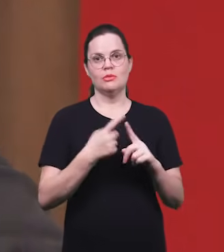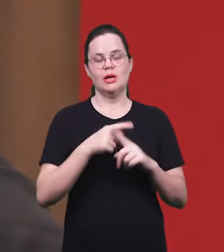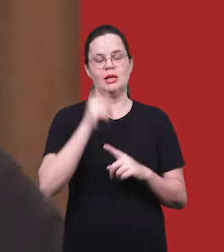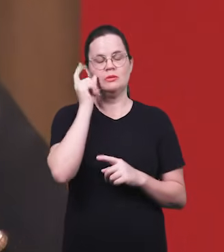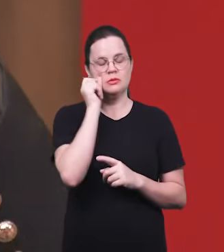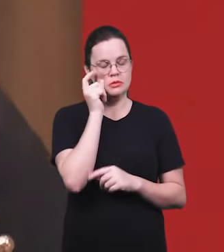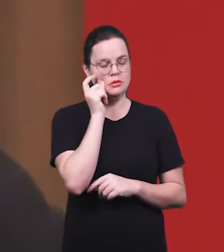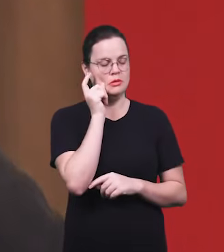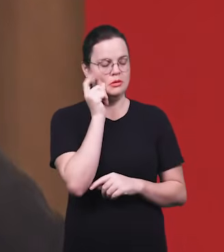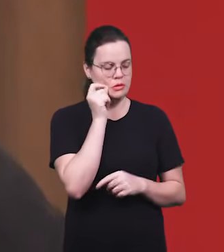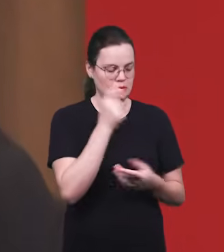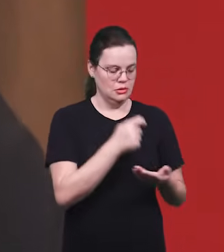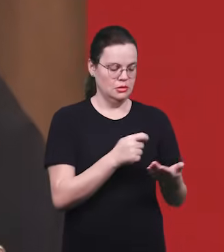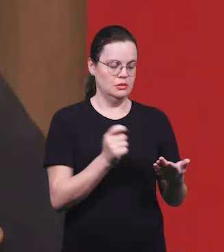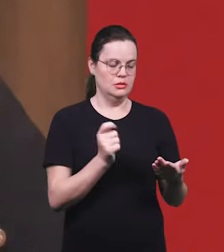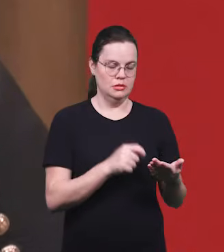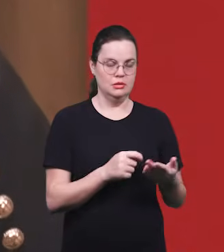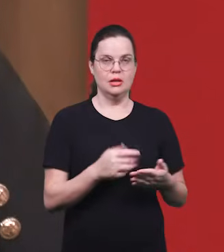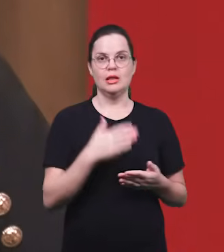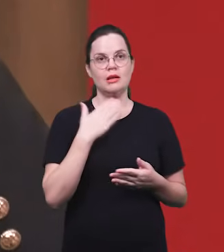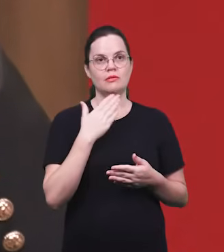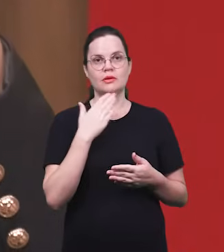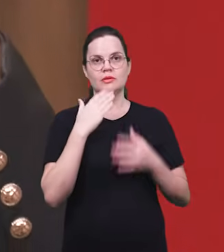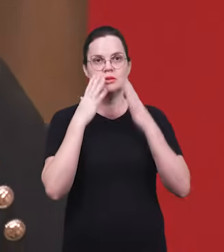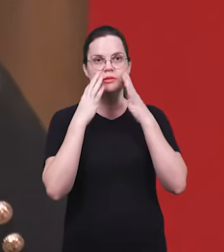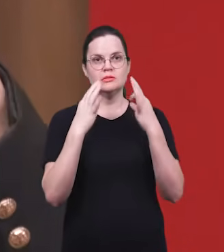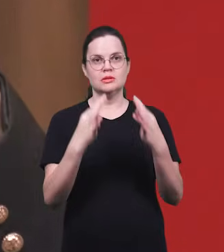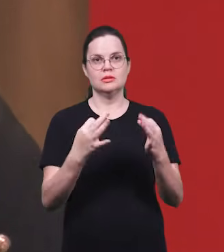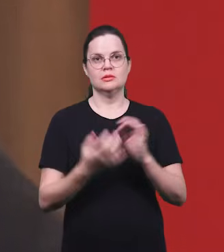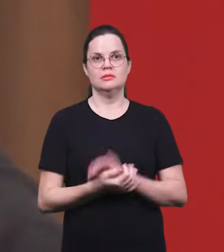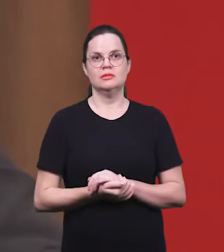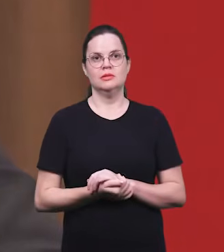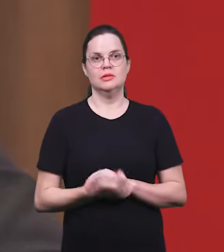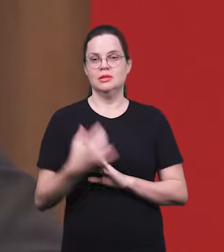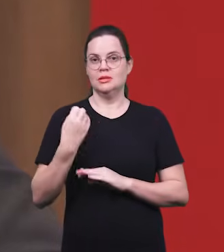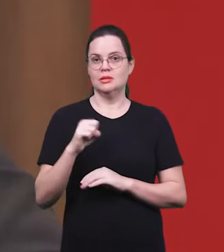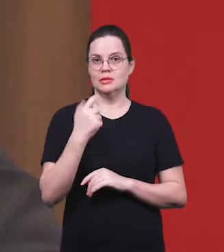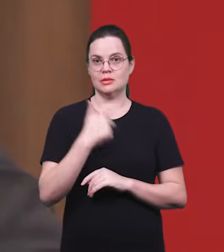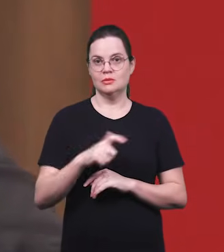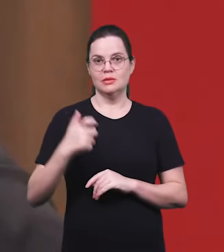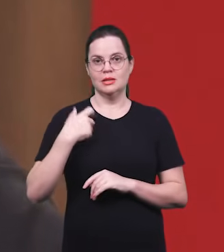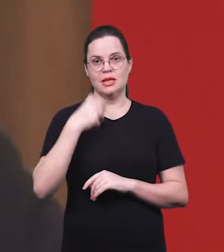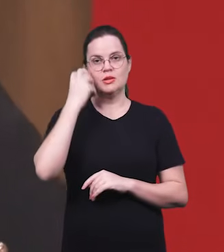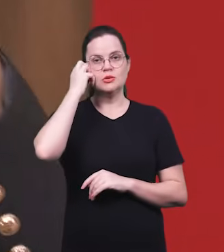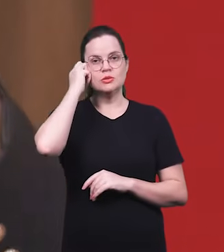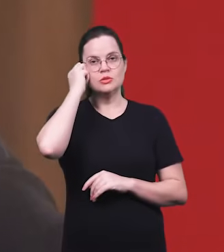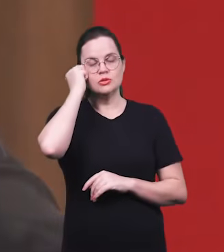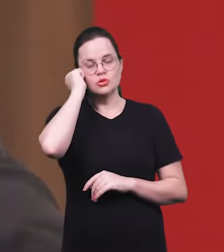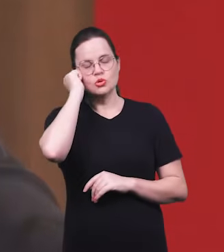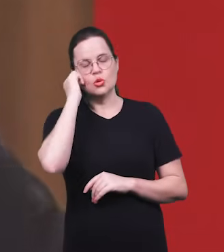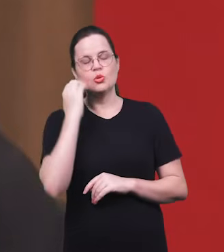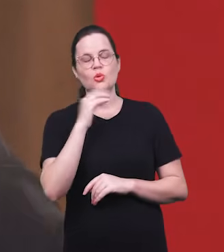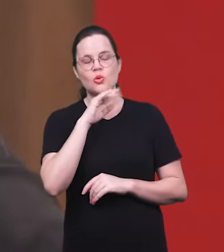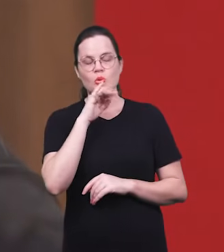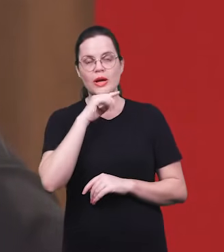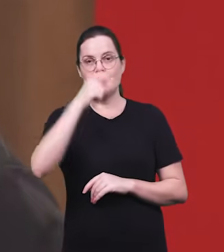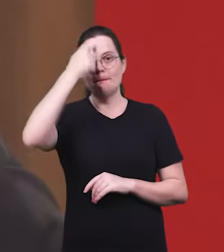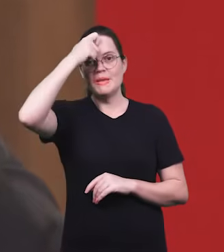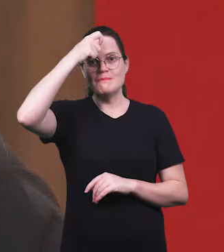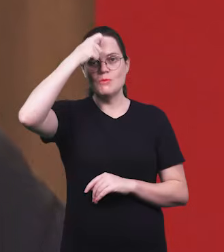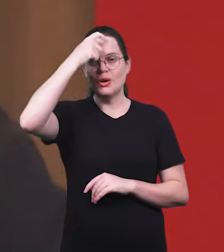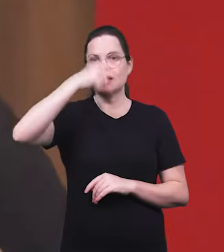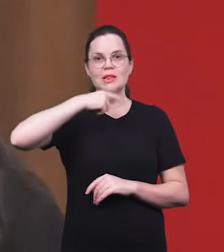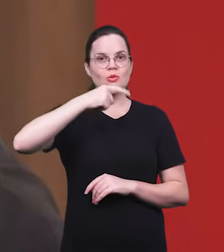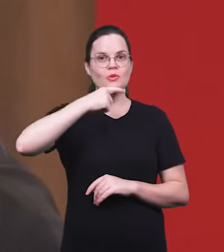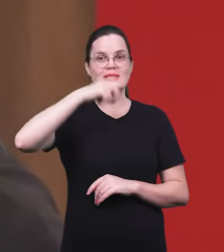a prova, porque ele está sonolento e porque com a falta de sono, a memória demora muito